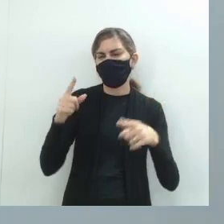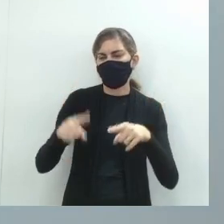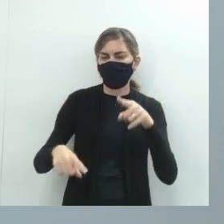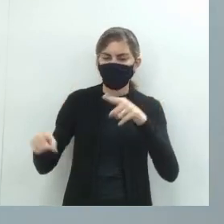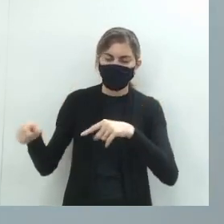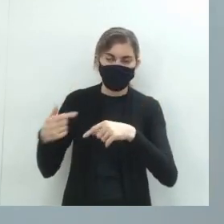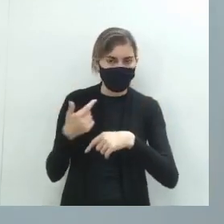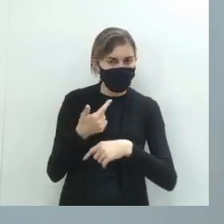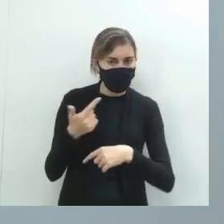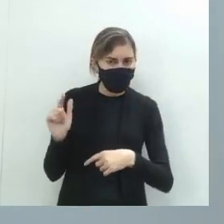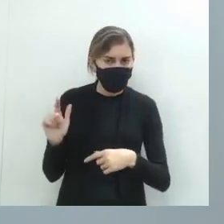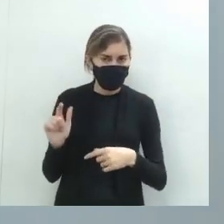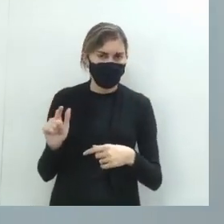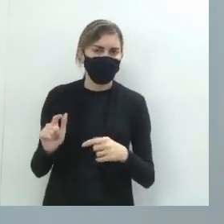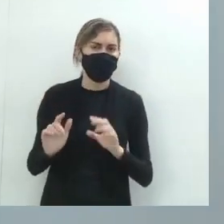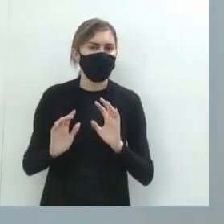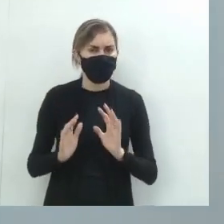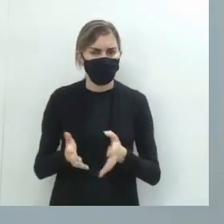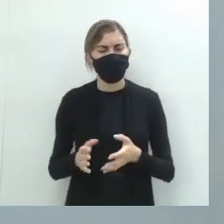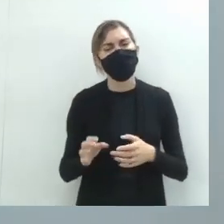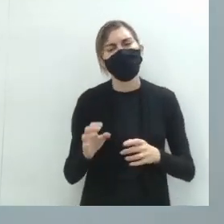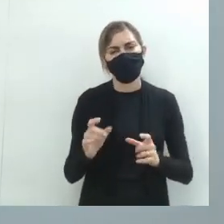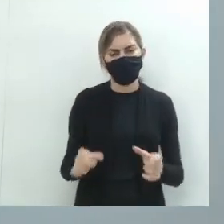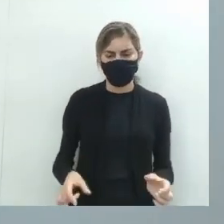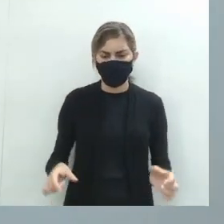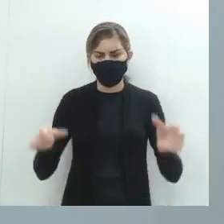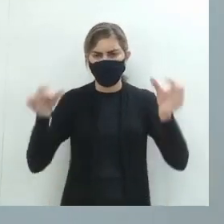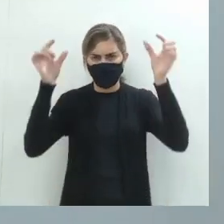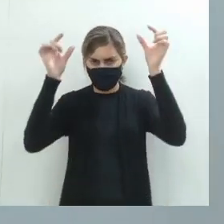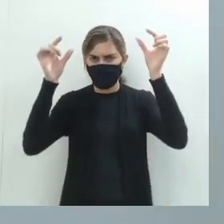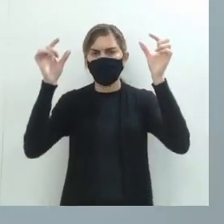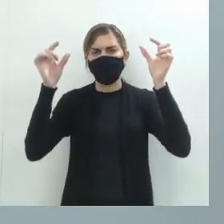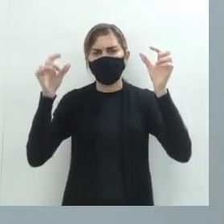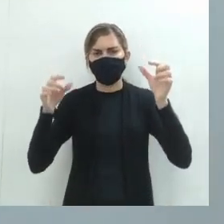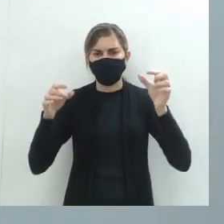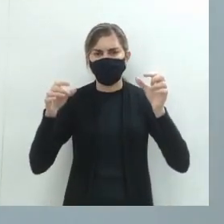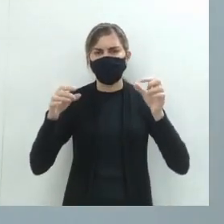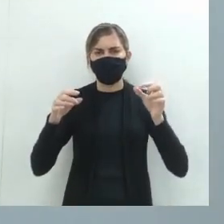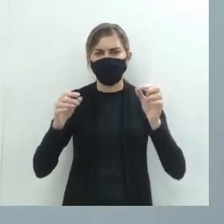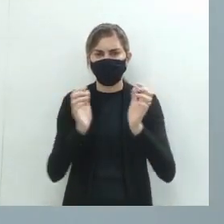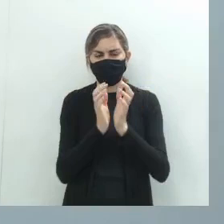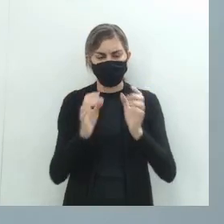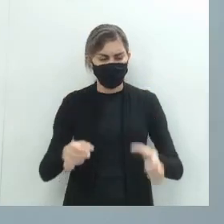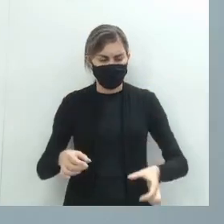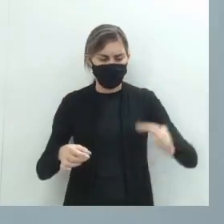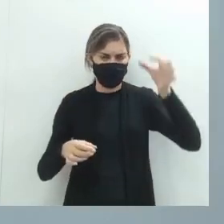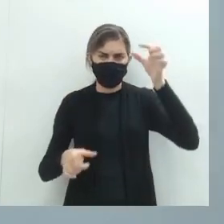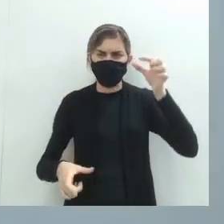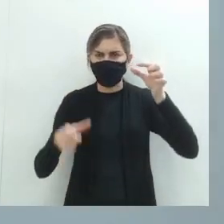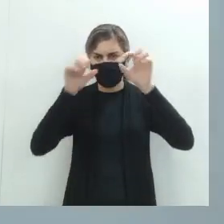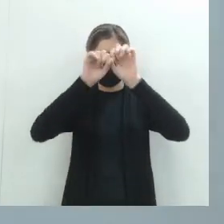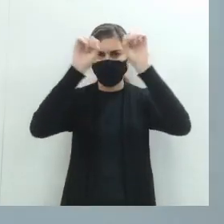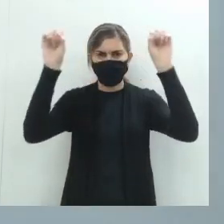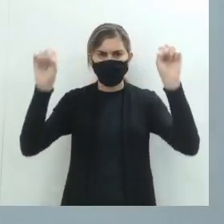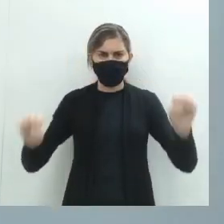variação é outra. Já a escala dos nobres, a escala do